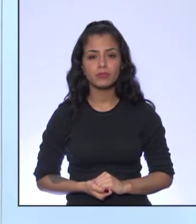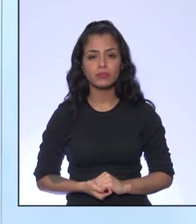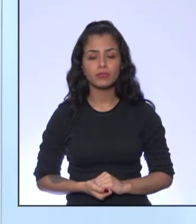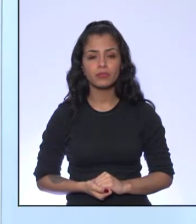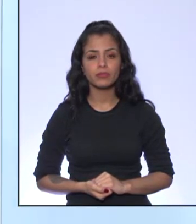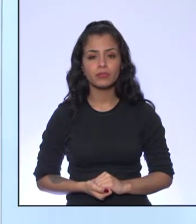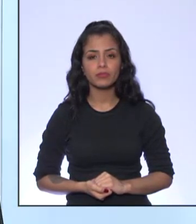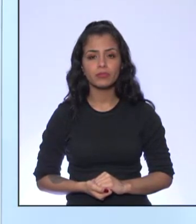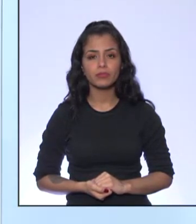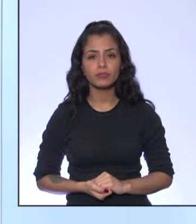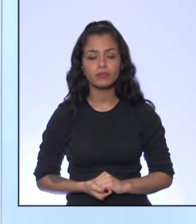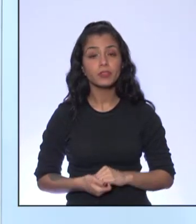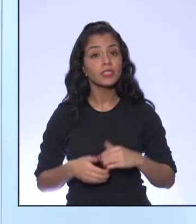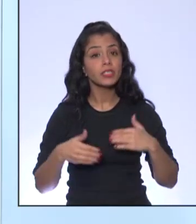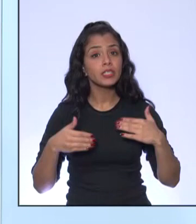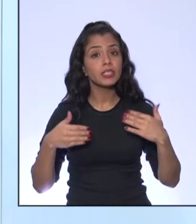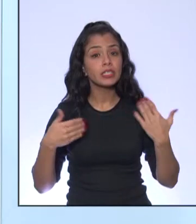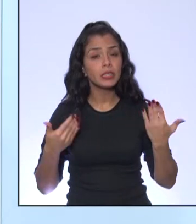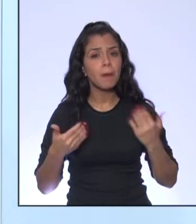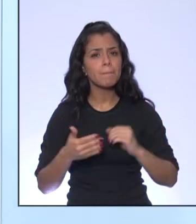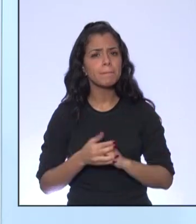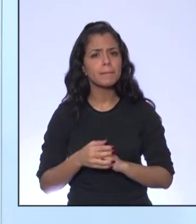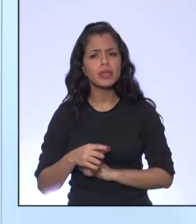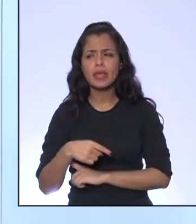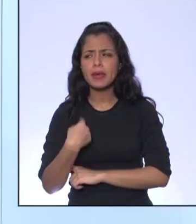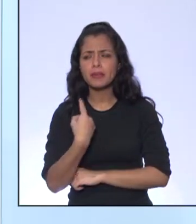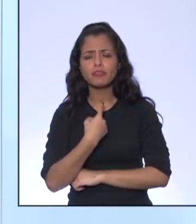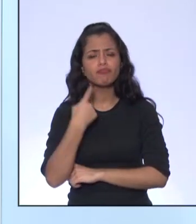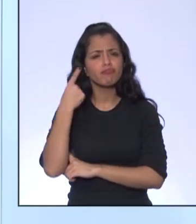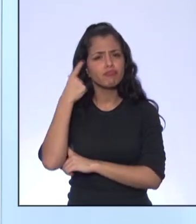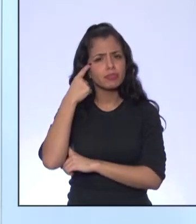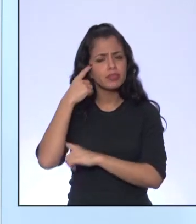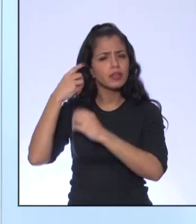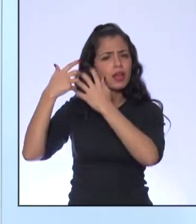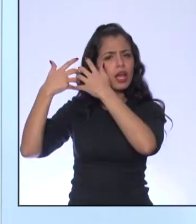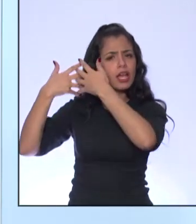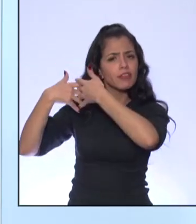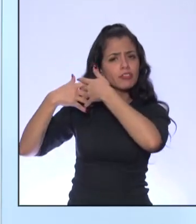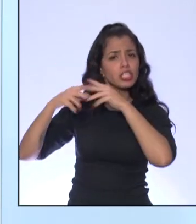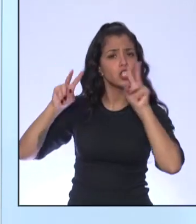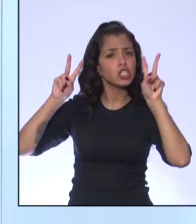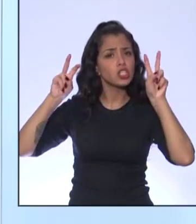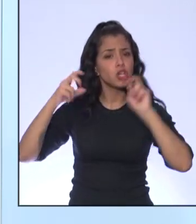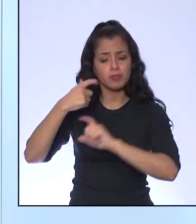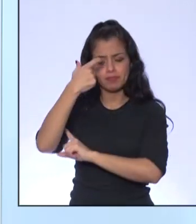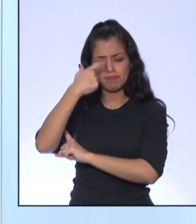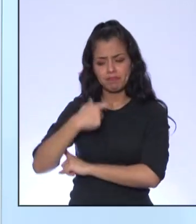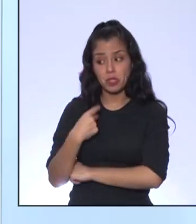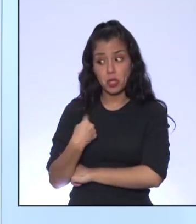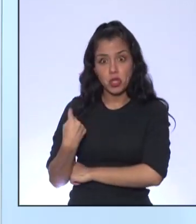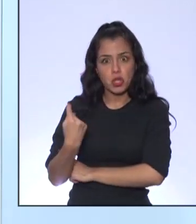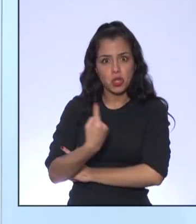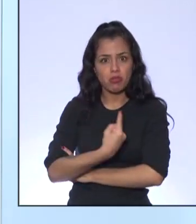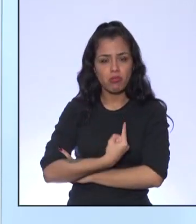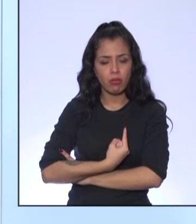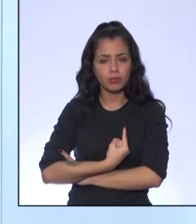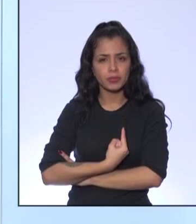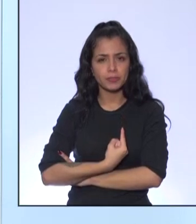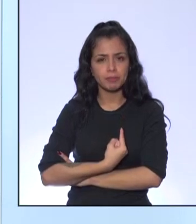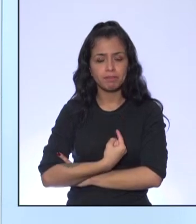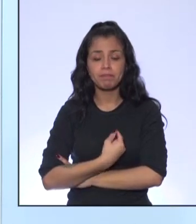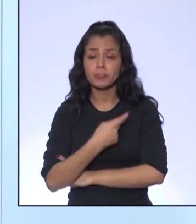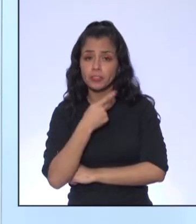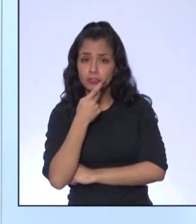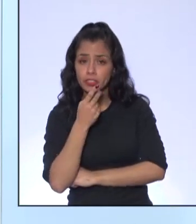para a gente pensar um pouquinho, mais um pouquinho, sobre nós. Nós já falamos um pouquinho sobre o que